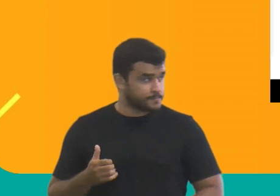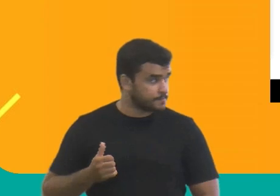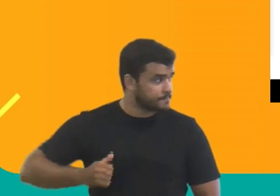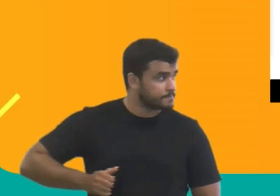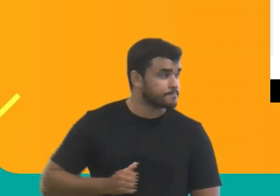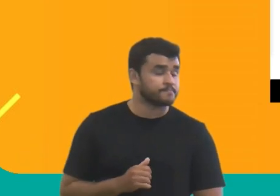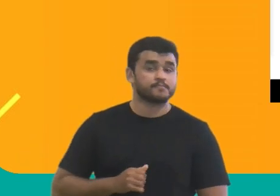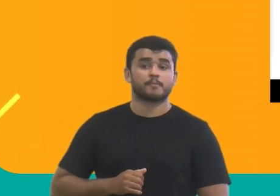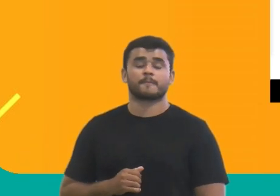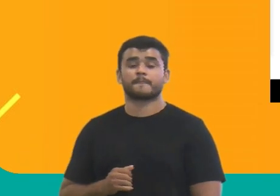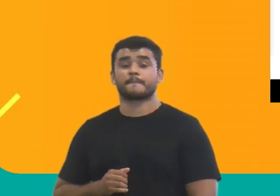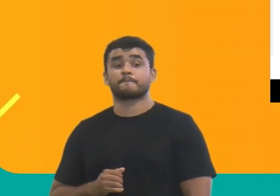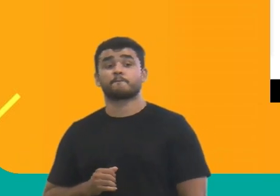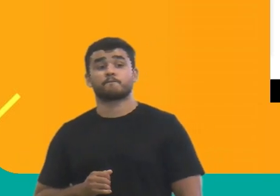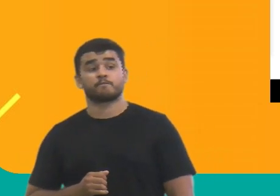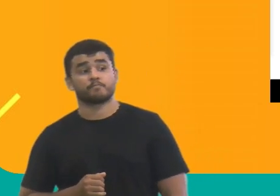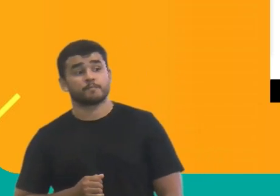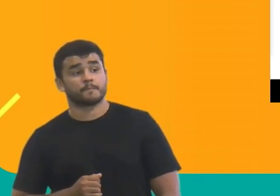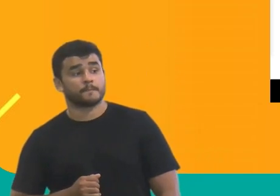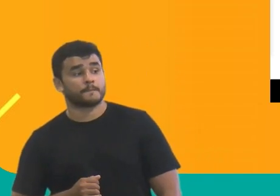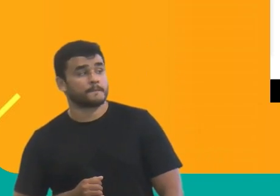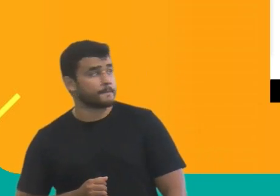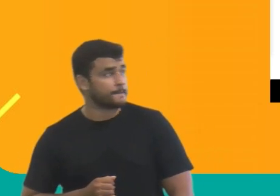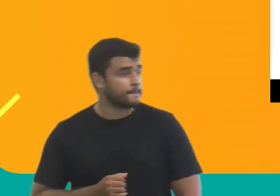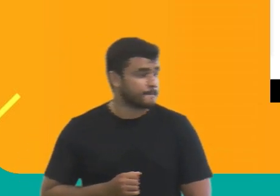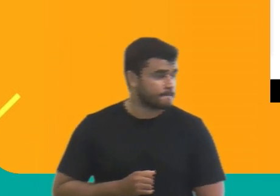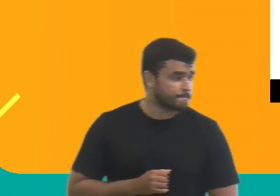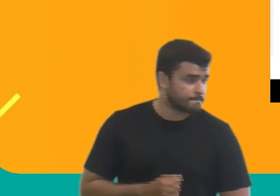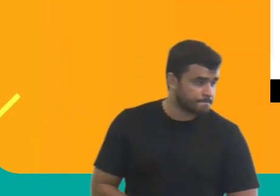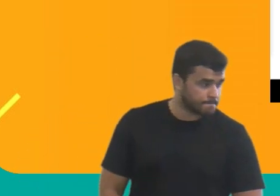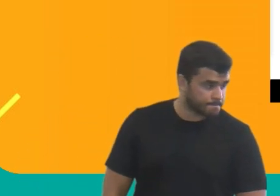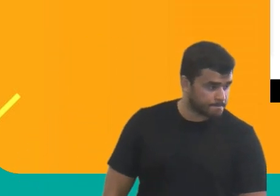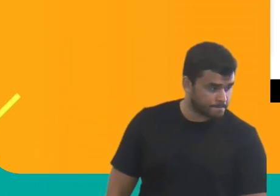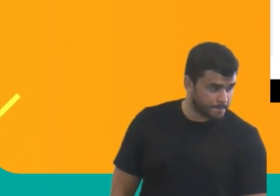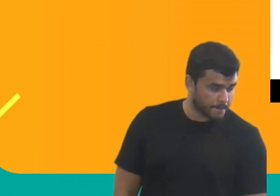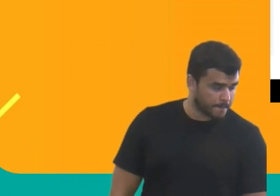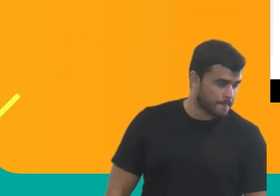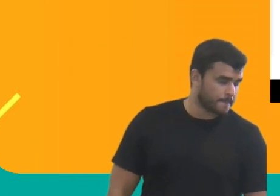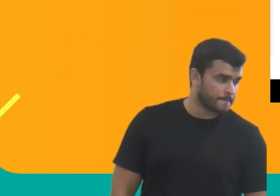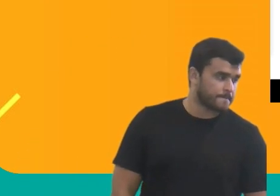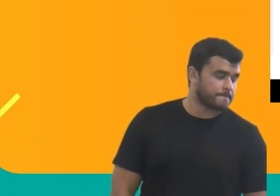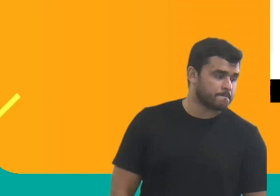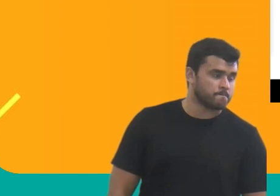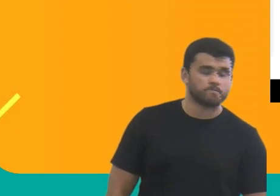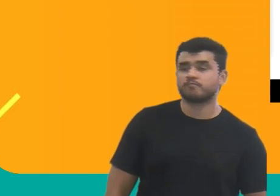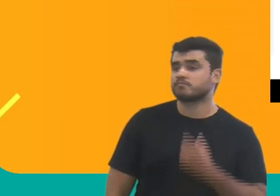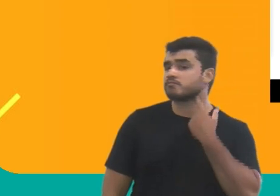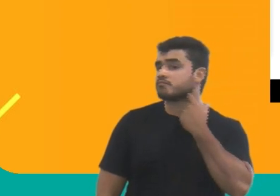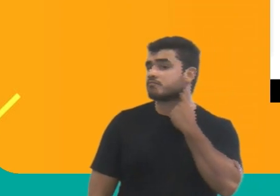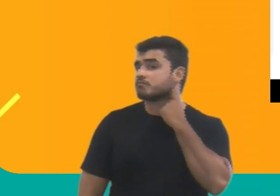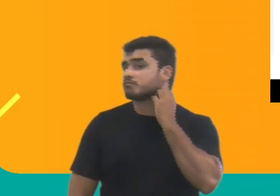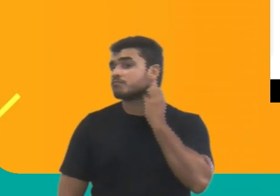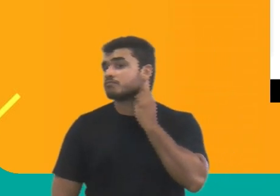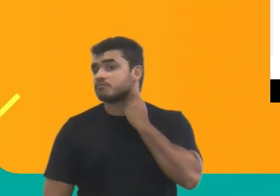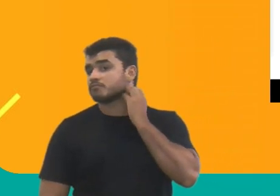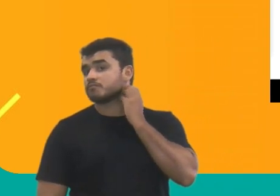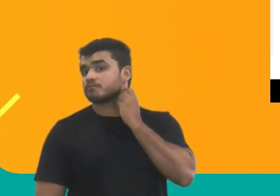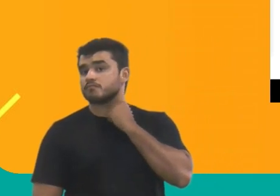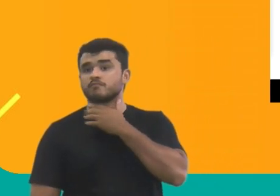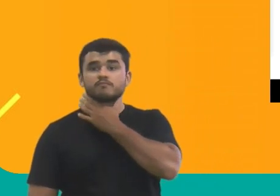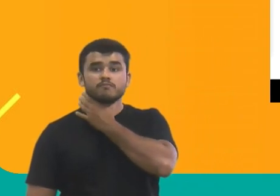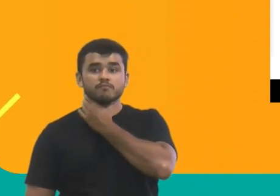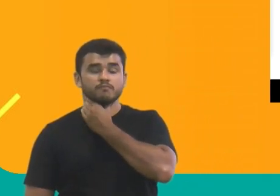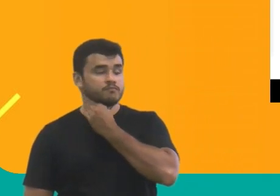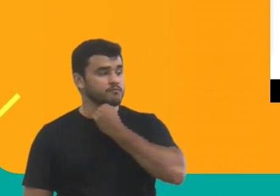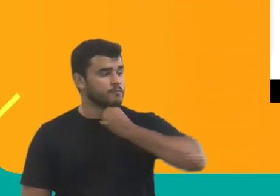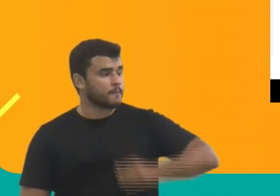colega. Pois não. Por quê? Mais duas. Vamos lá na imagem que tem. Primeira coisa que eu preciso que você entenda.